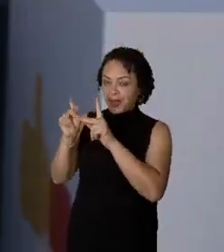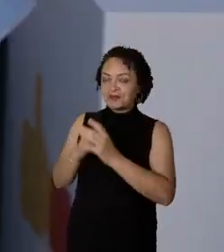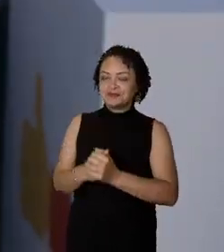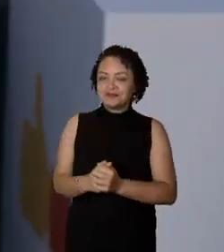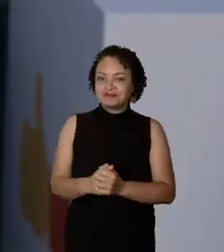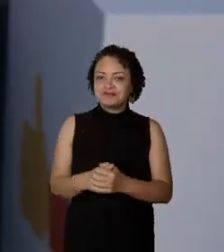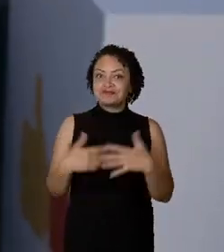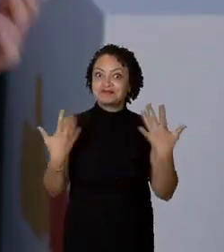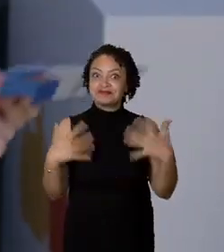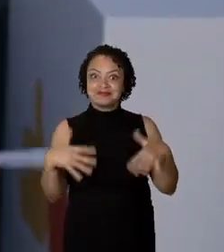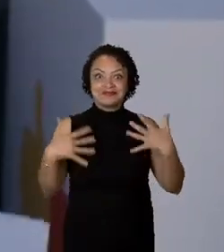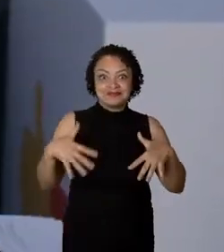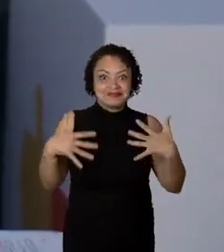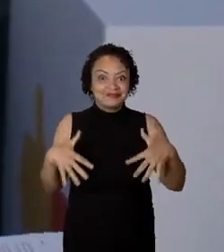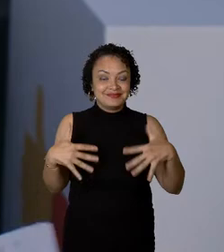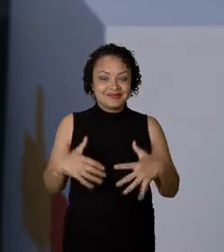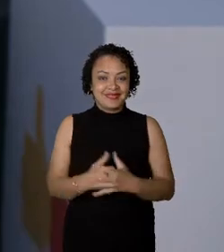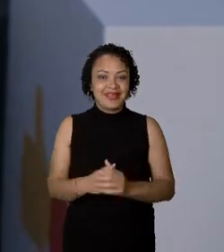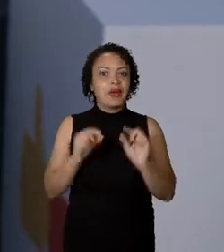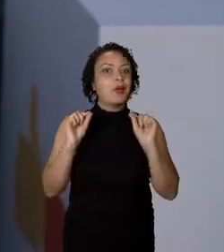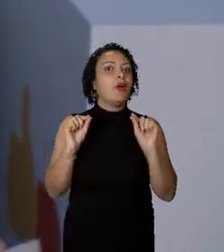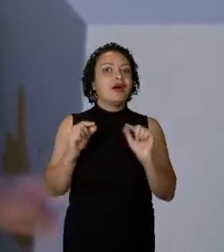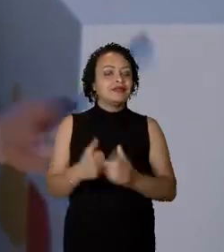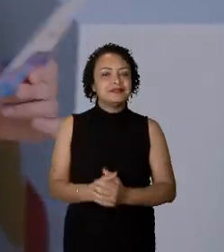Tensão no ar. O projeto é